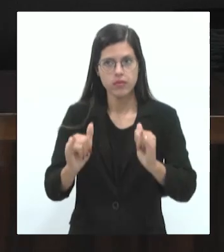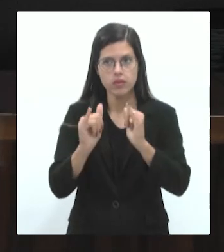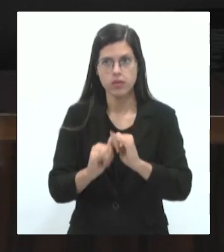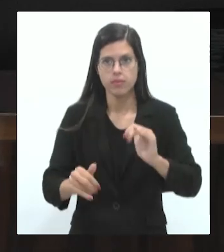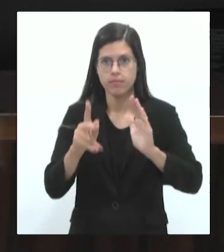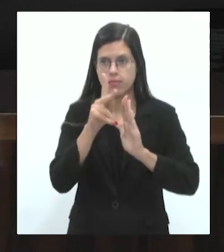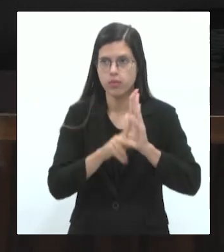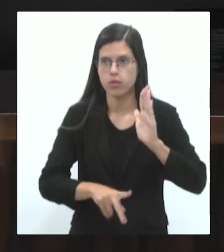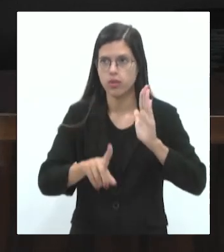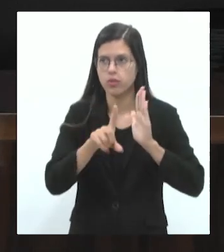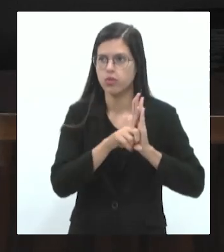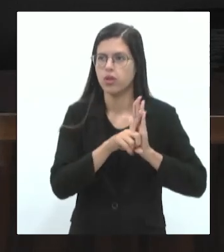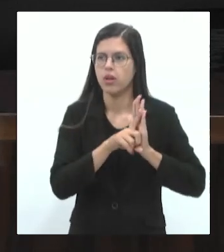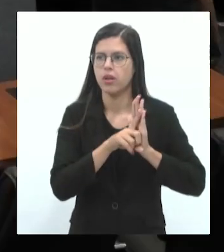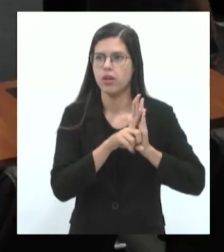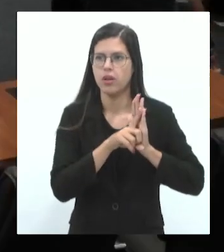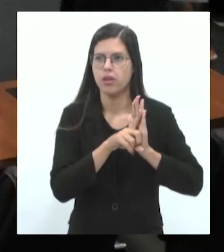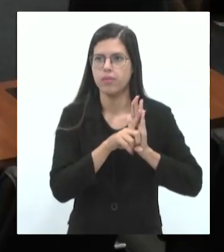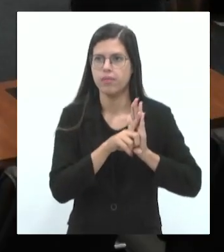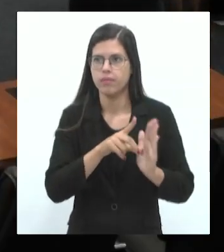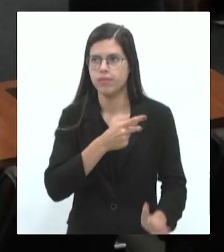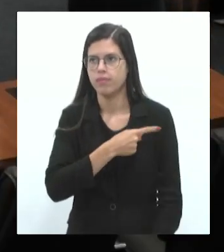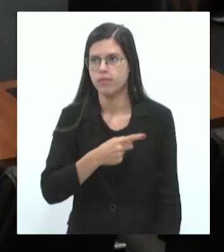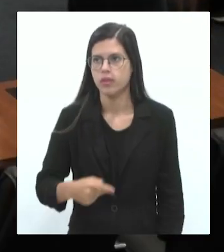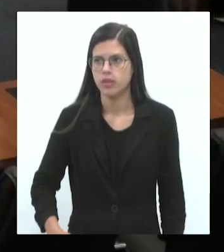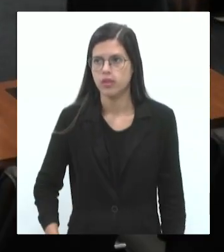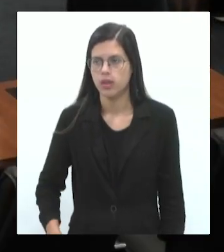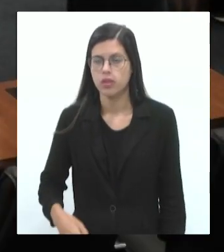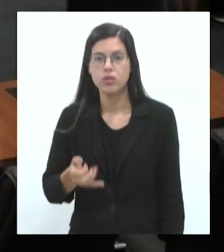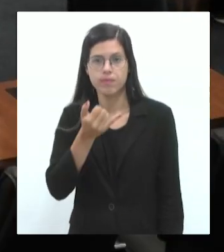projeto de lei. Tia Ju, por favor. Perdão, presidente. Só